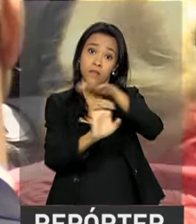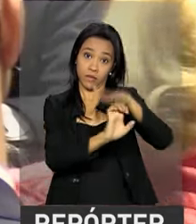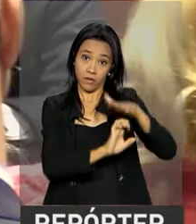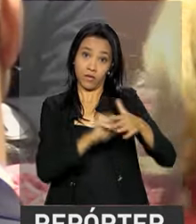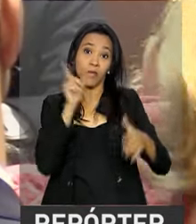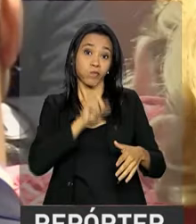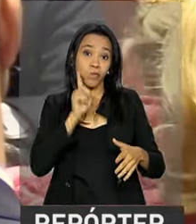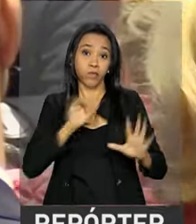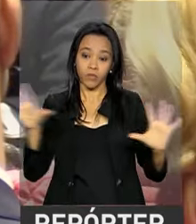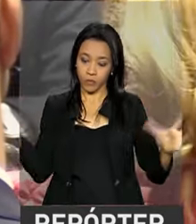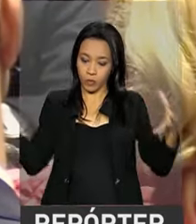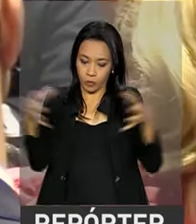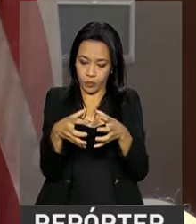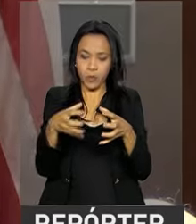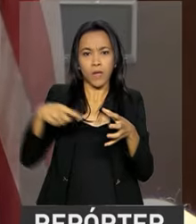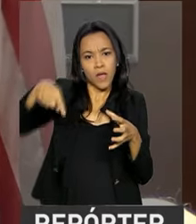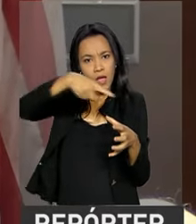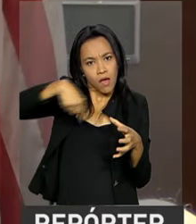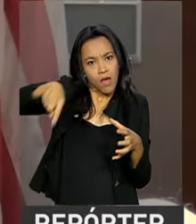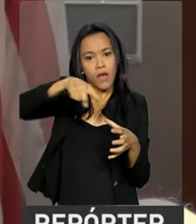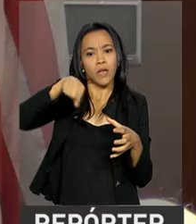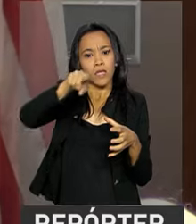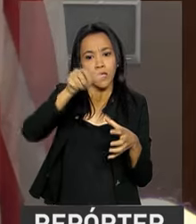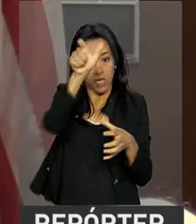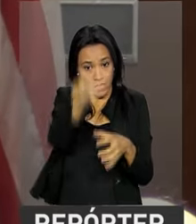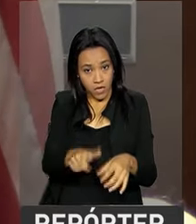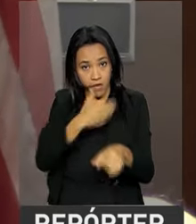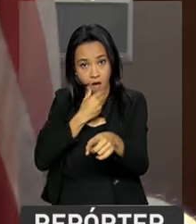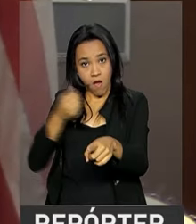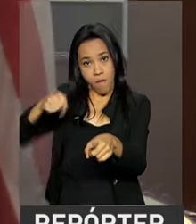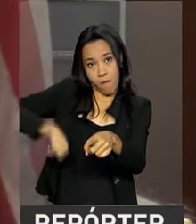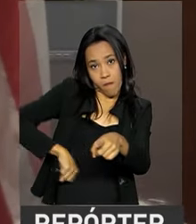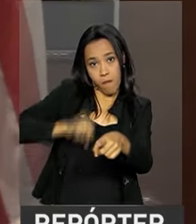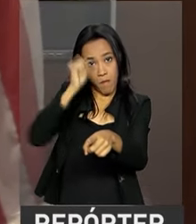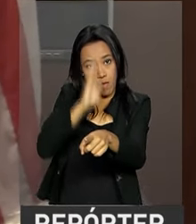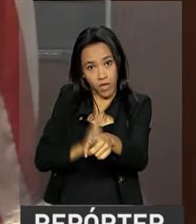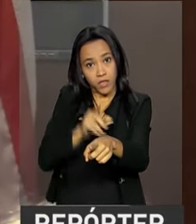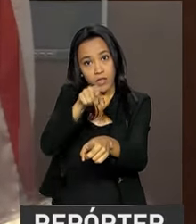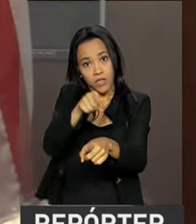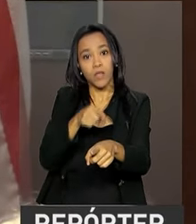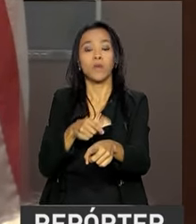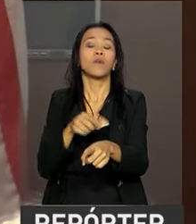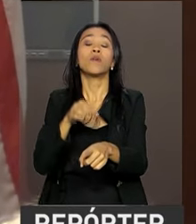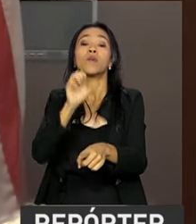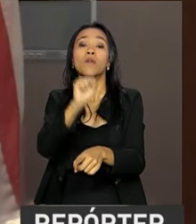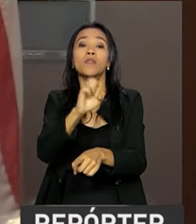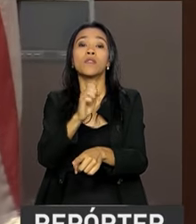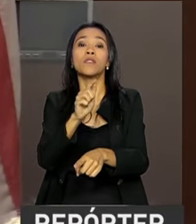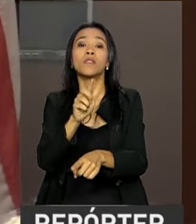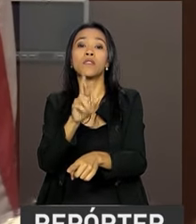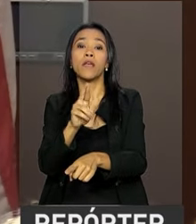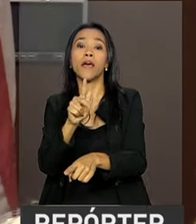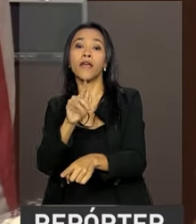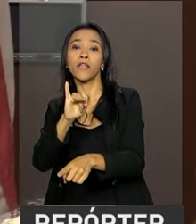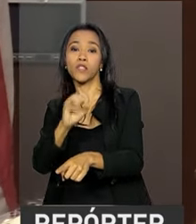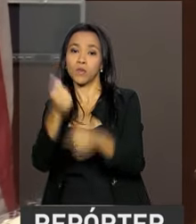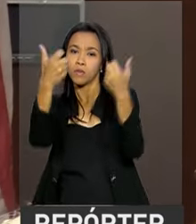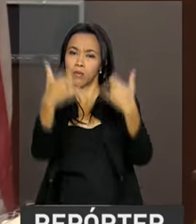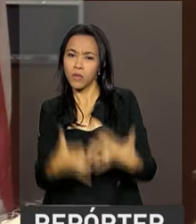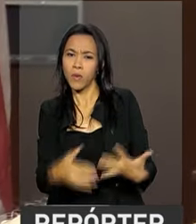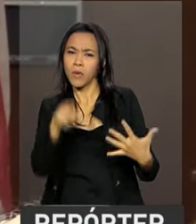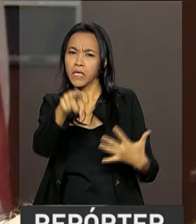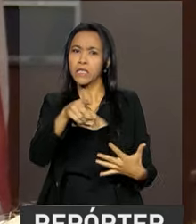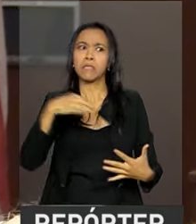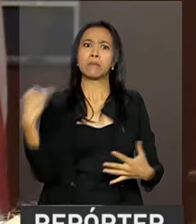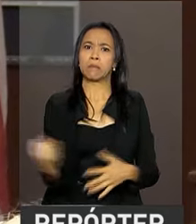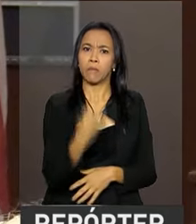como General Elric o embaixador do Brasil nos Estados Unidos destacou que este é o momento chave